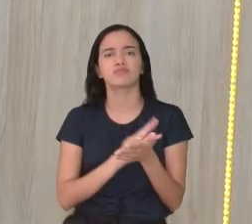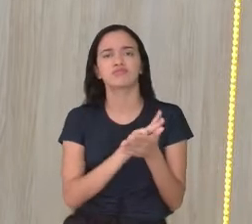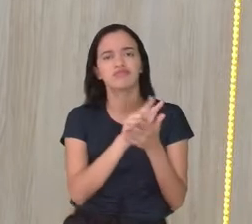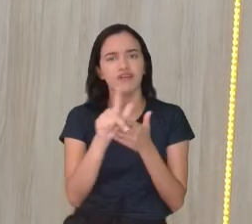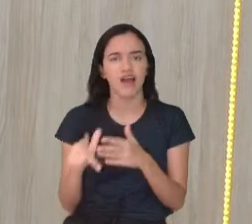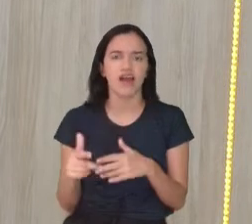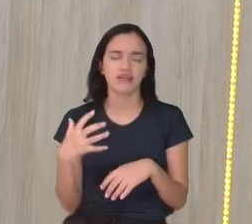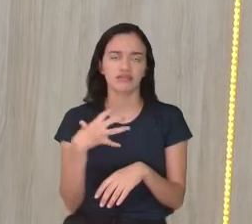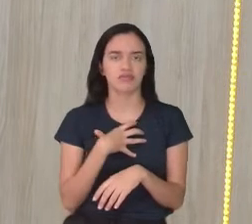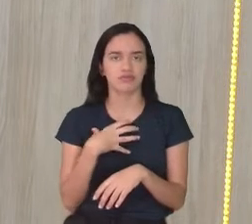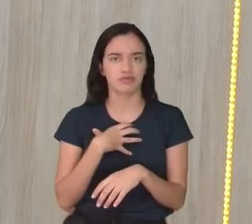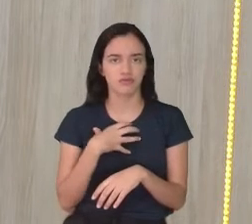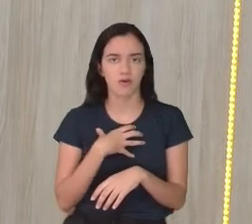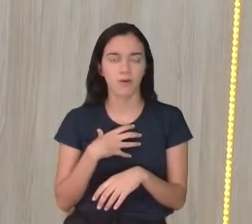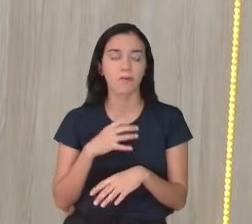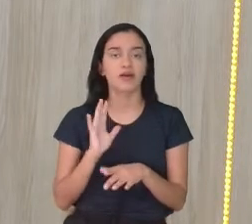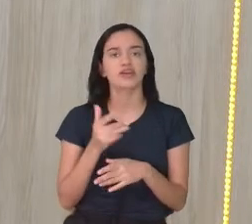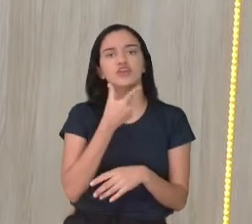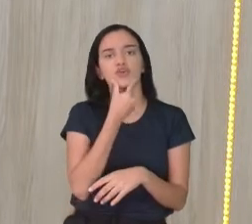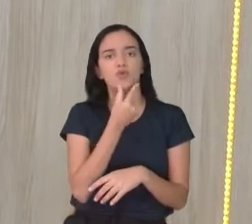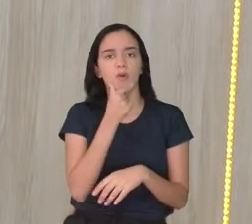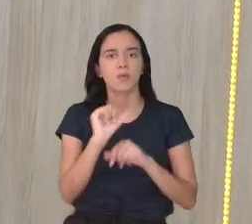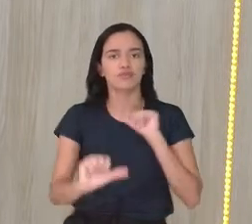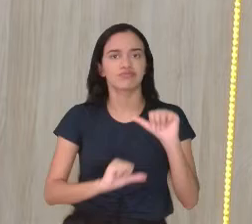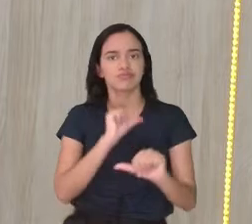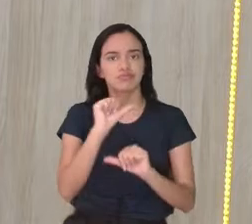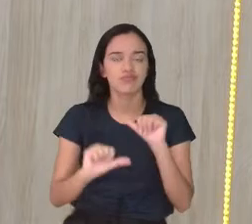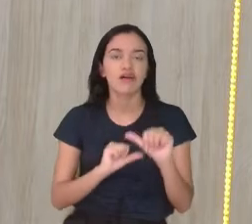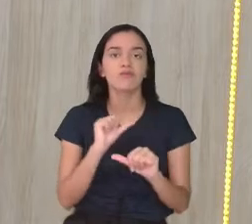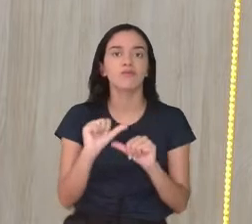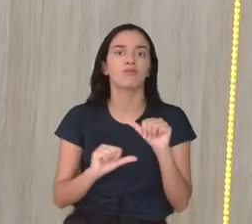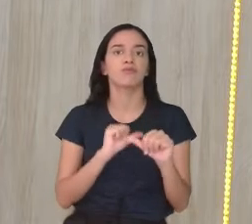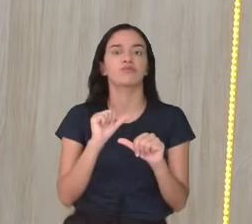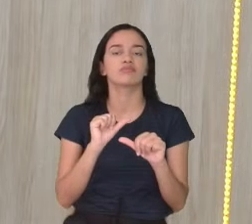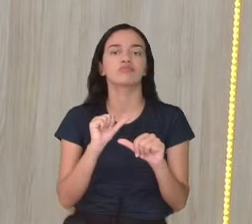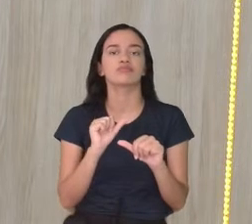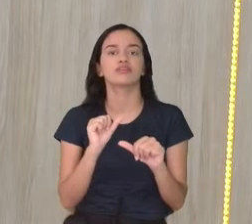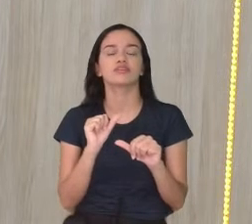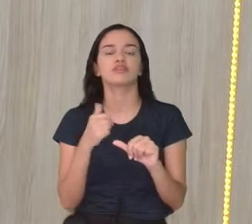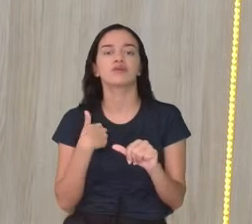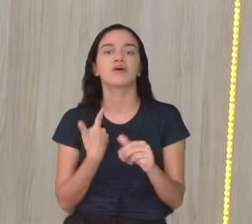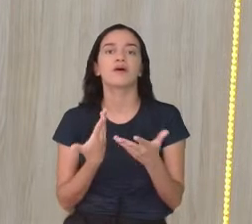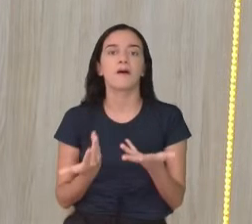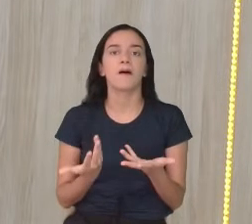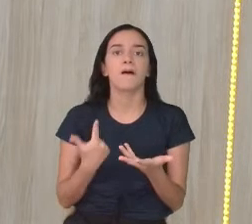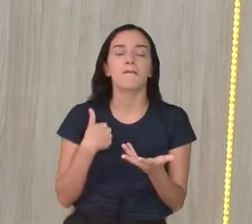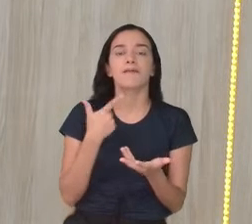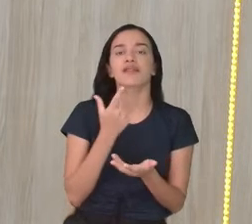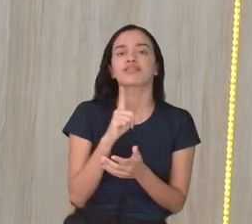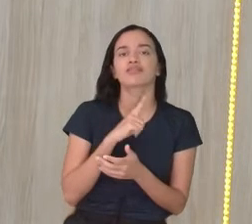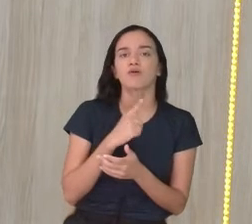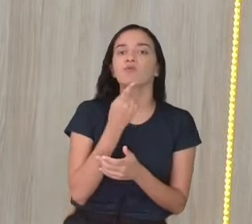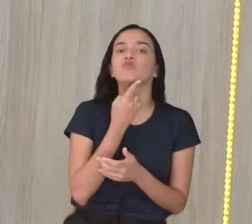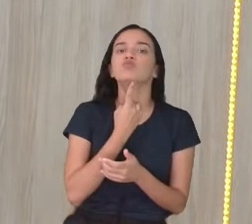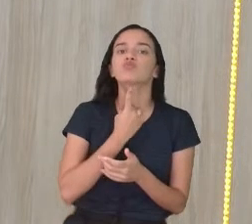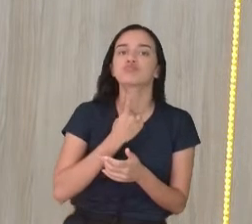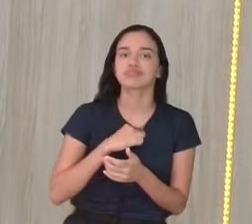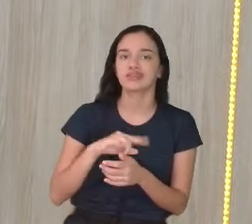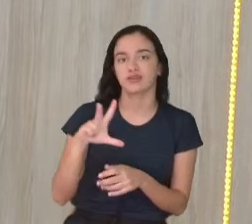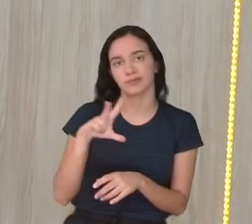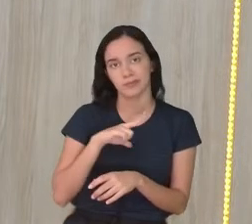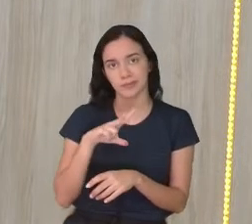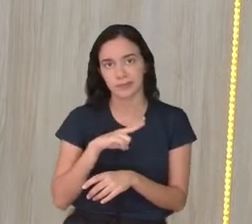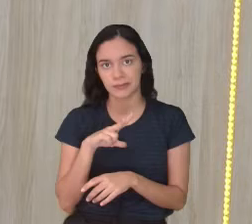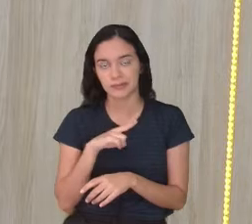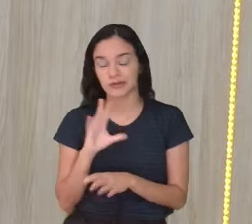várias maneiras em que o homem vai aí alterando essas paisagens para atender aí os seus desejos